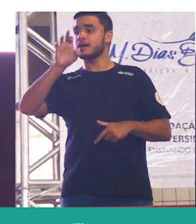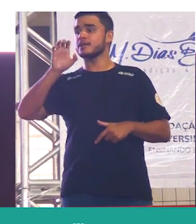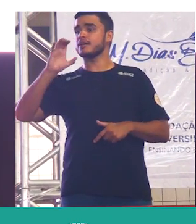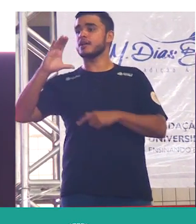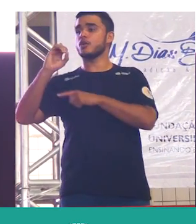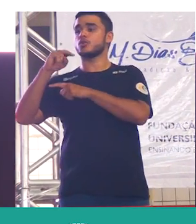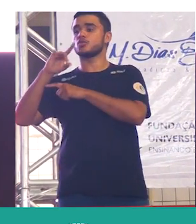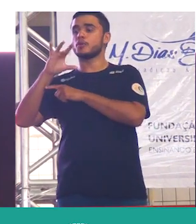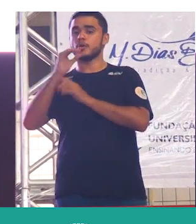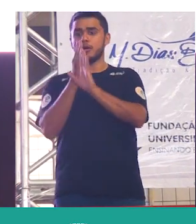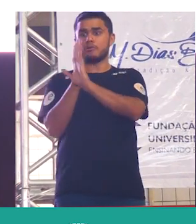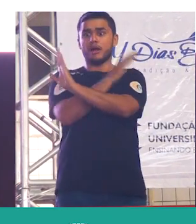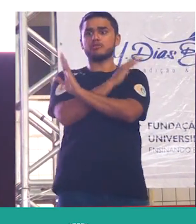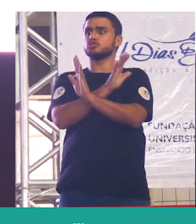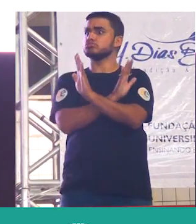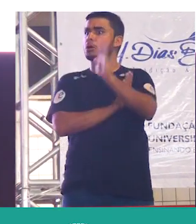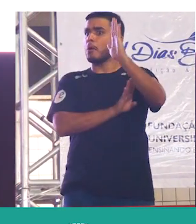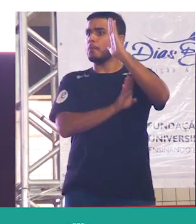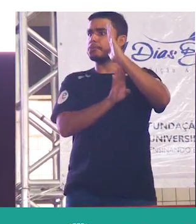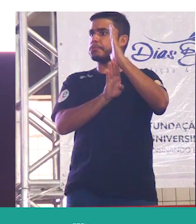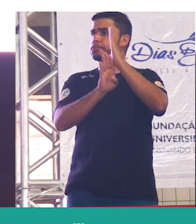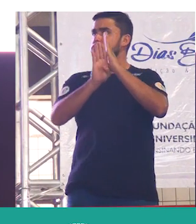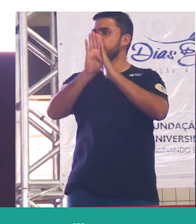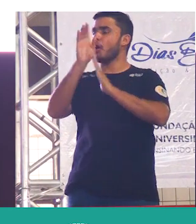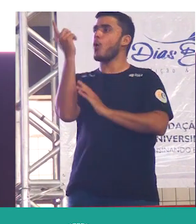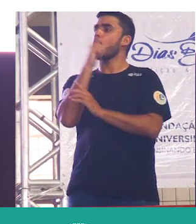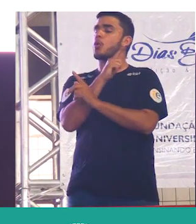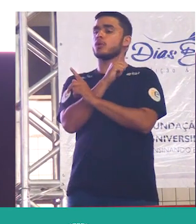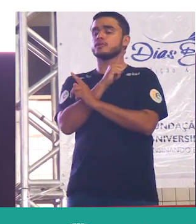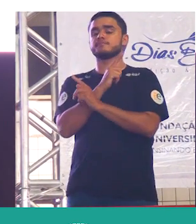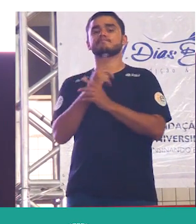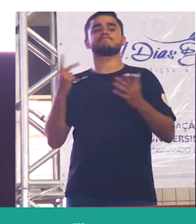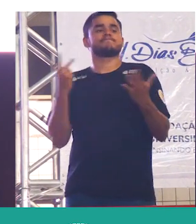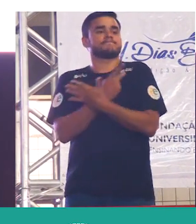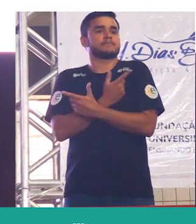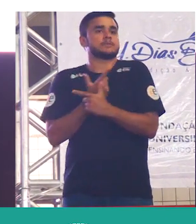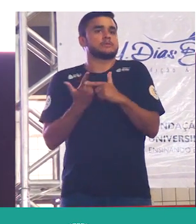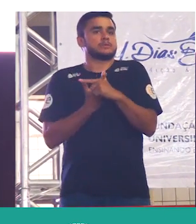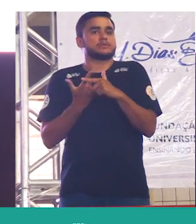acabou ali, porque o petróleo subiu demais.